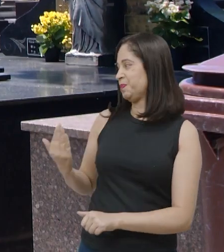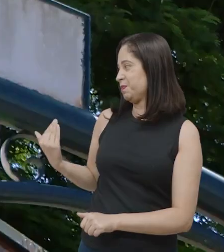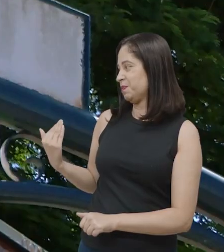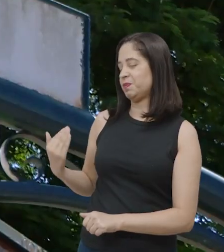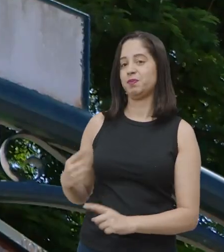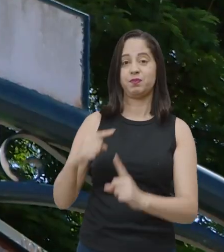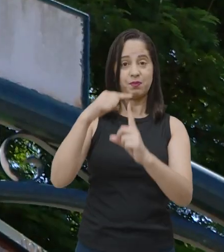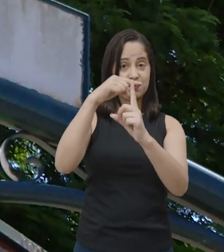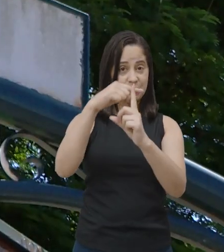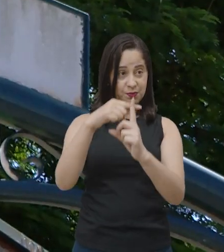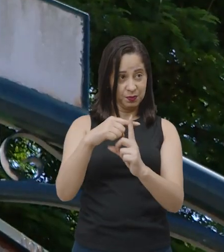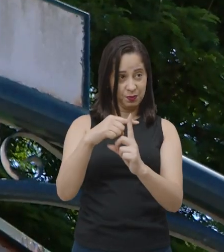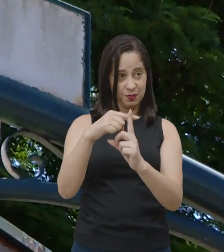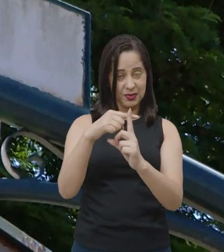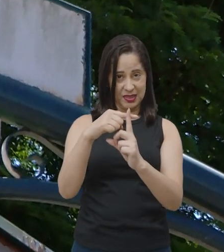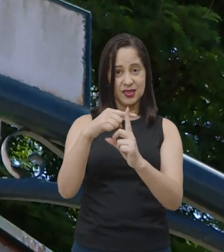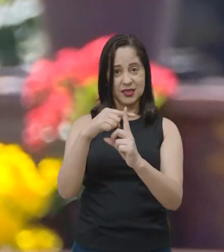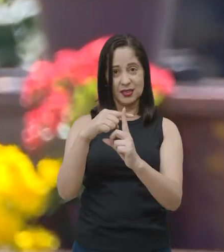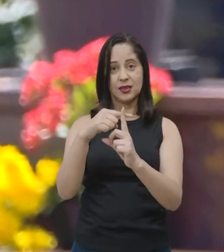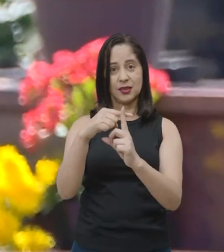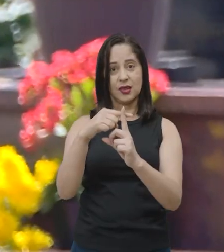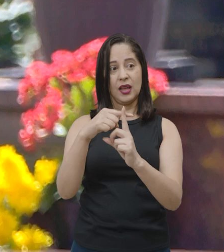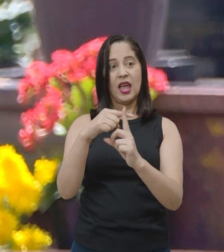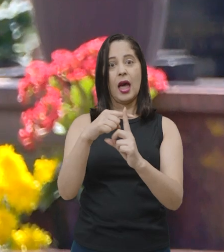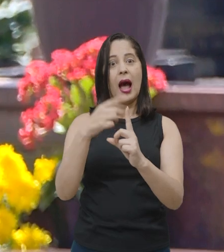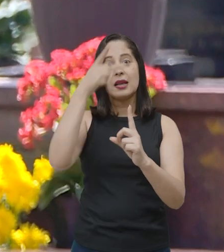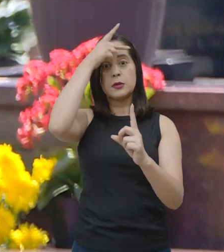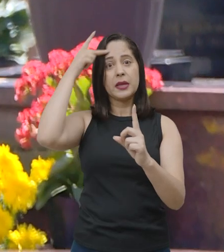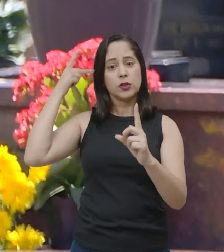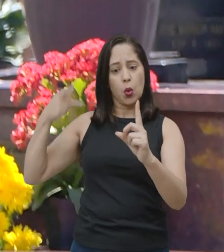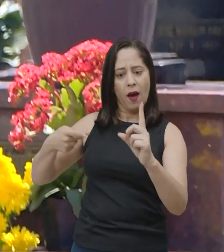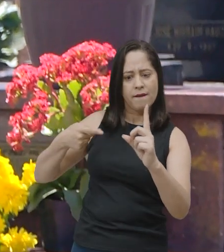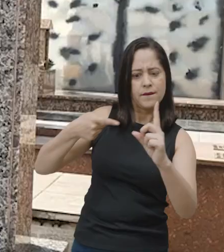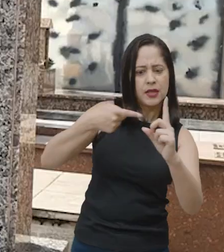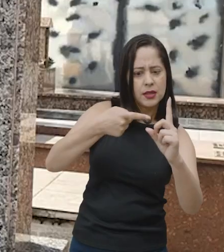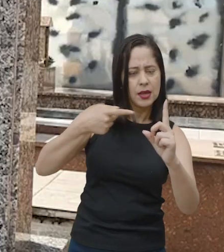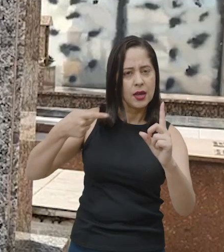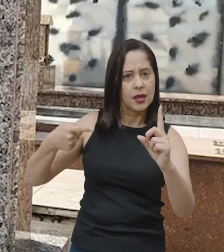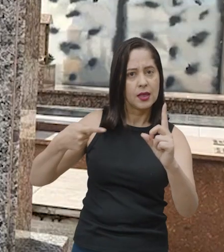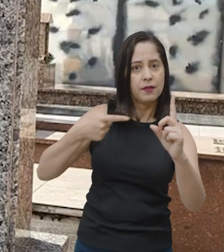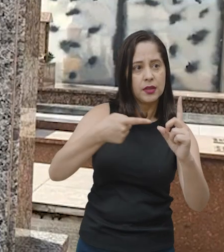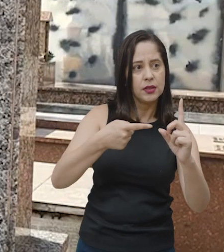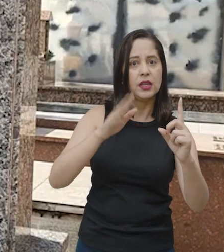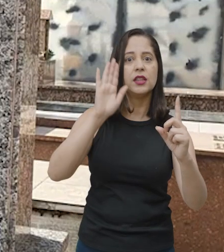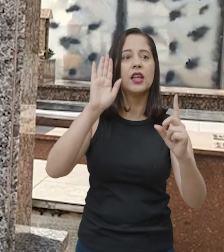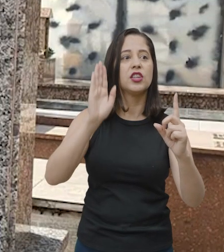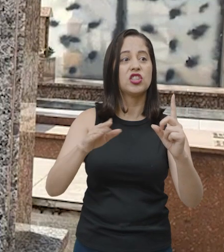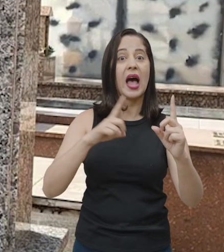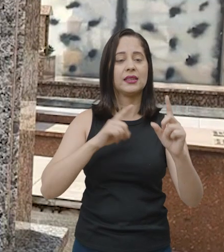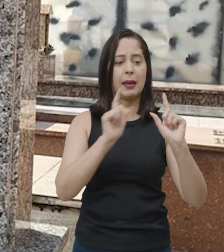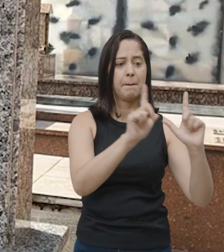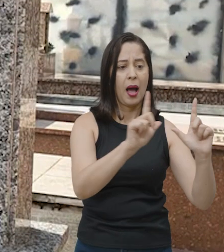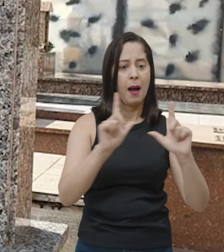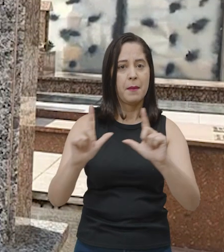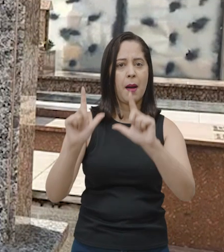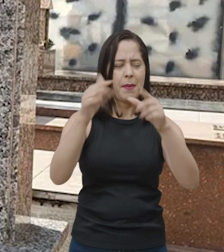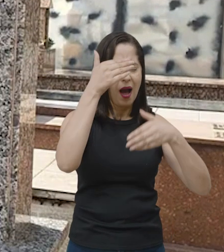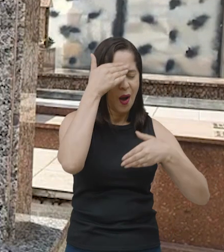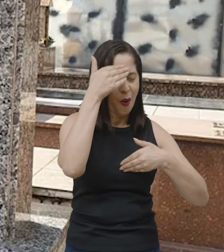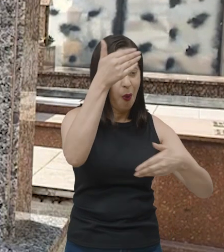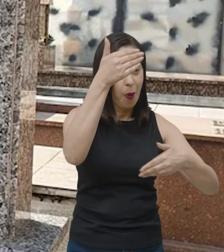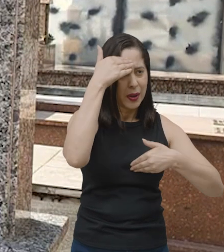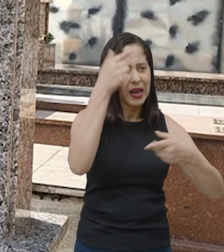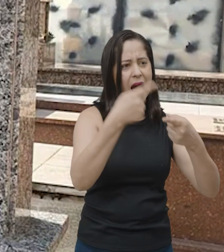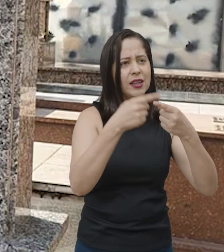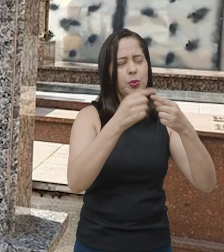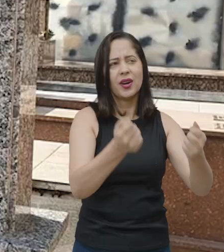dele, no cemitério Padre Rodolfo Komorek, é o segundo mais visitado. e já teve várias placas de agradecimento